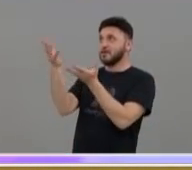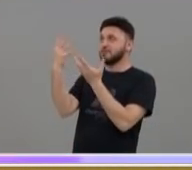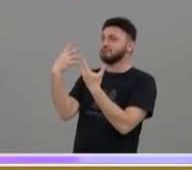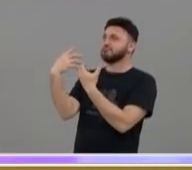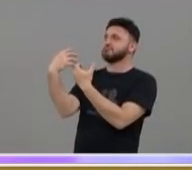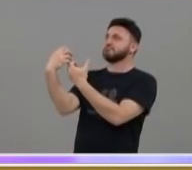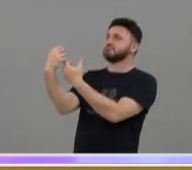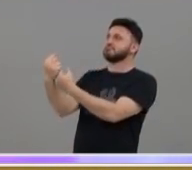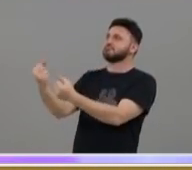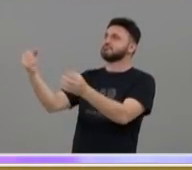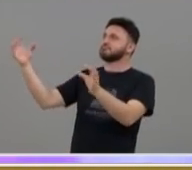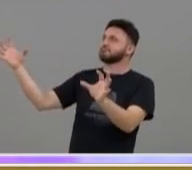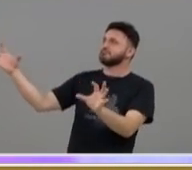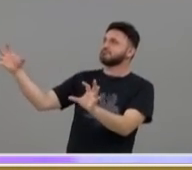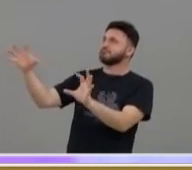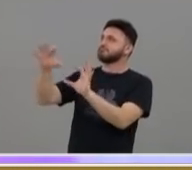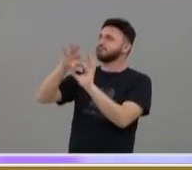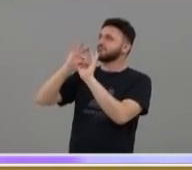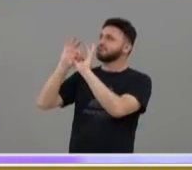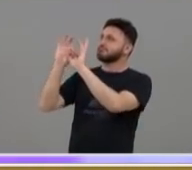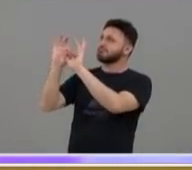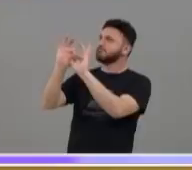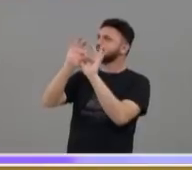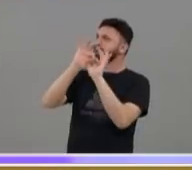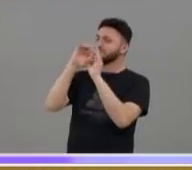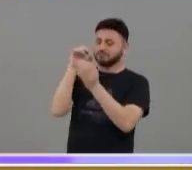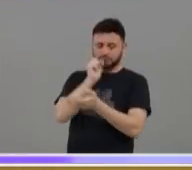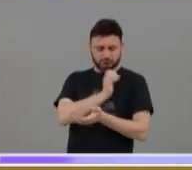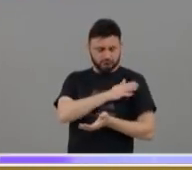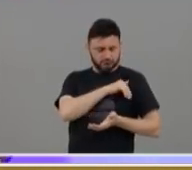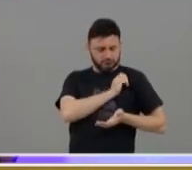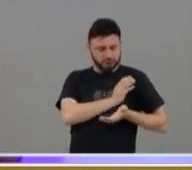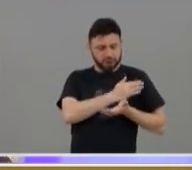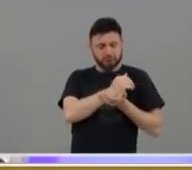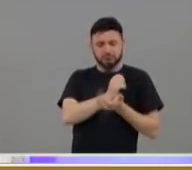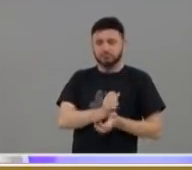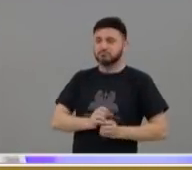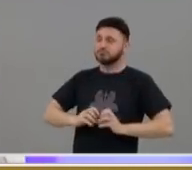derramar de todo o meu coração